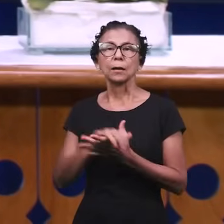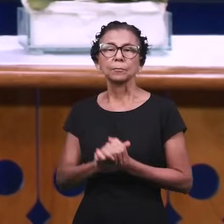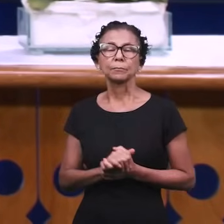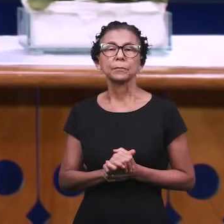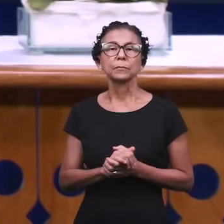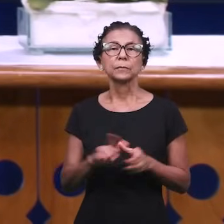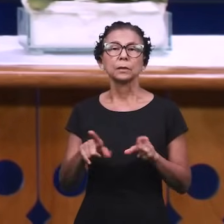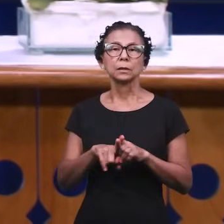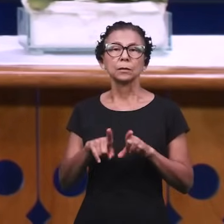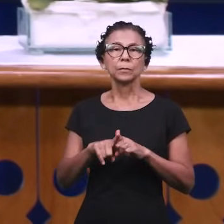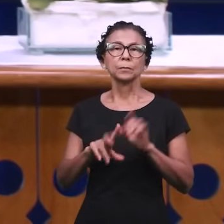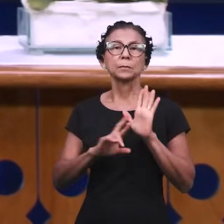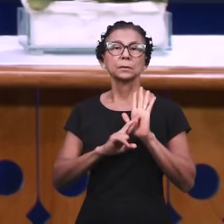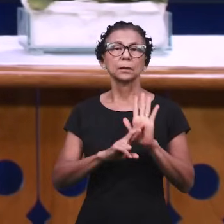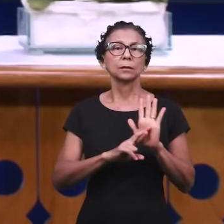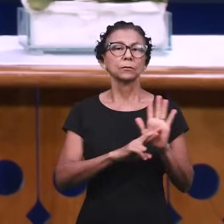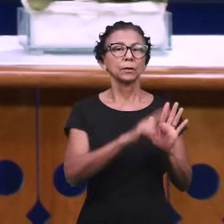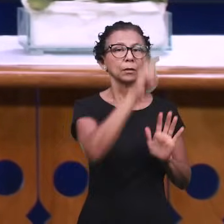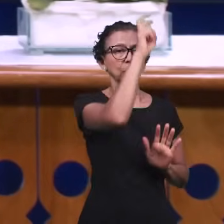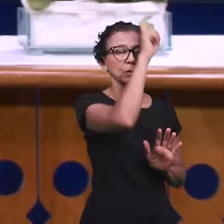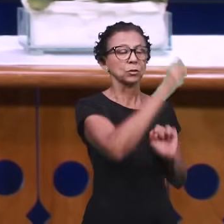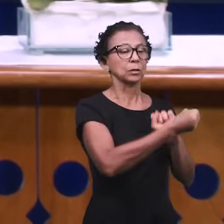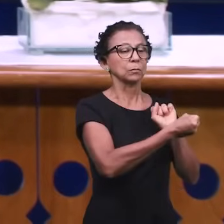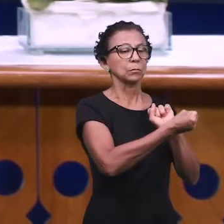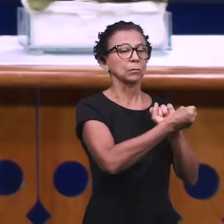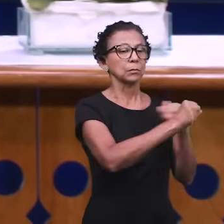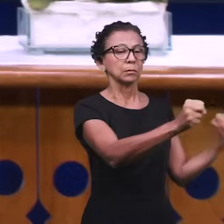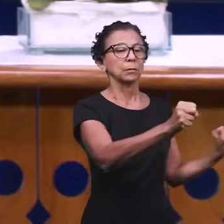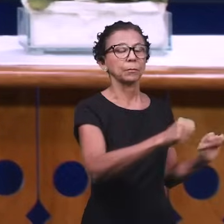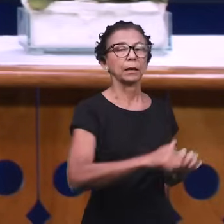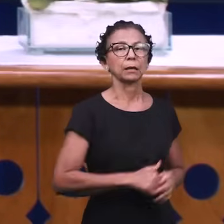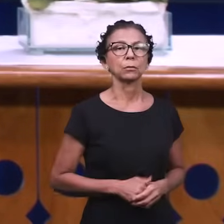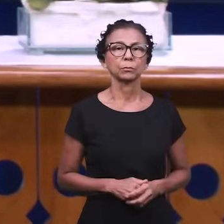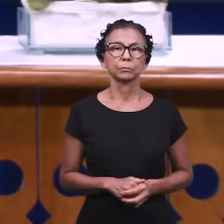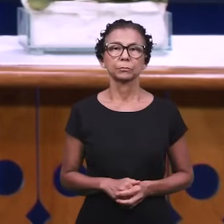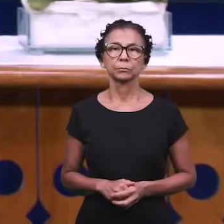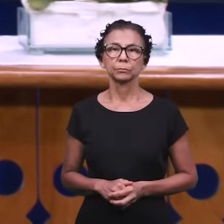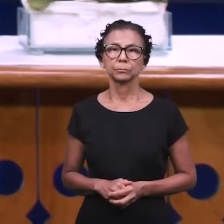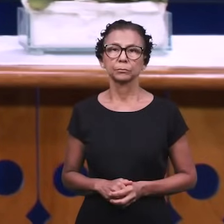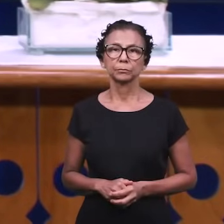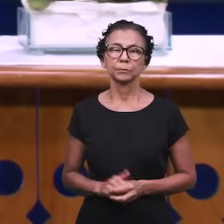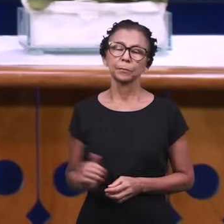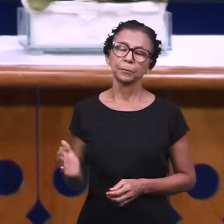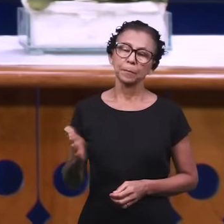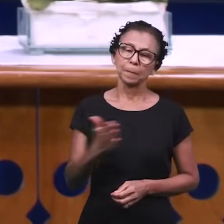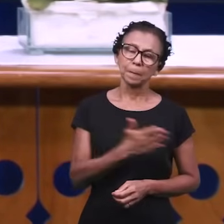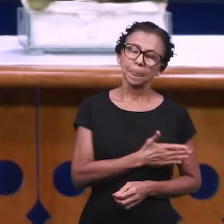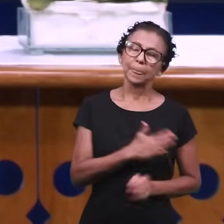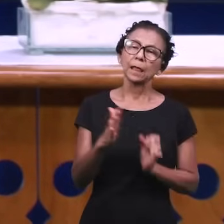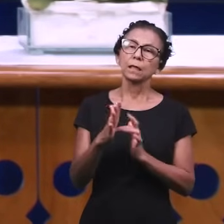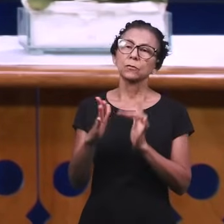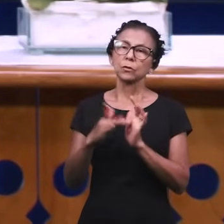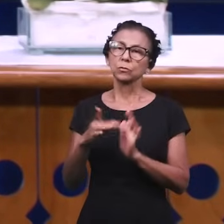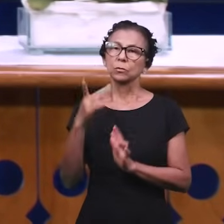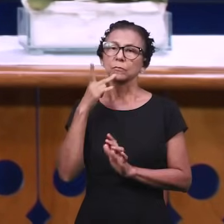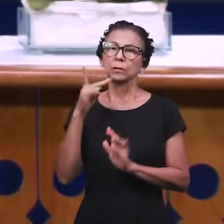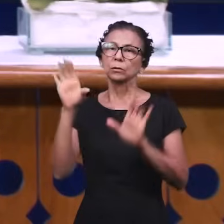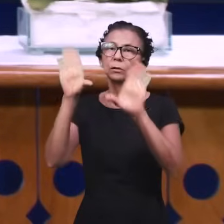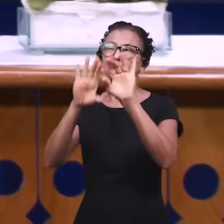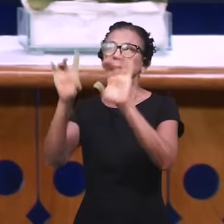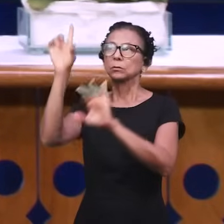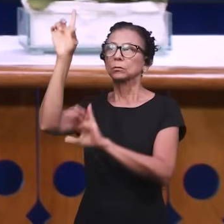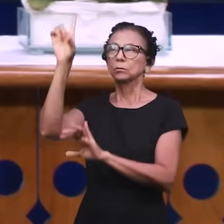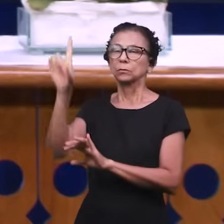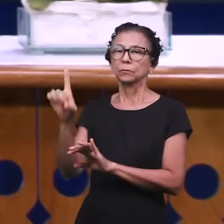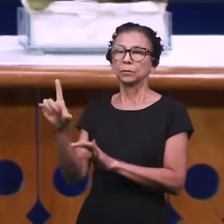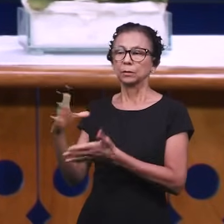porque o Senhor disse que também viria nos buscar. E na casa de meu Pai tem muitas moradas, que Ele iria preparar lugar